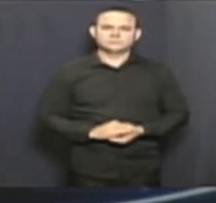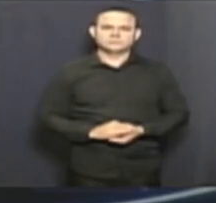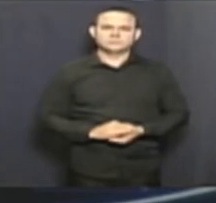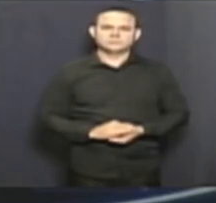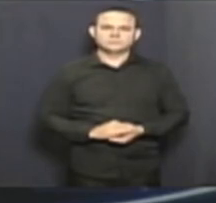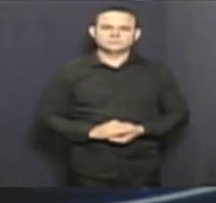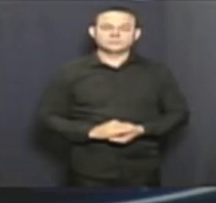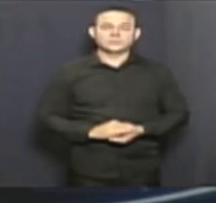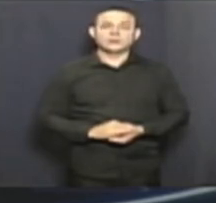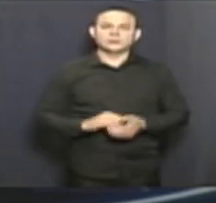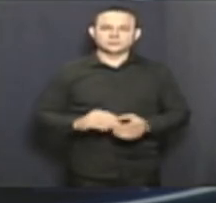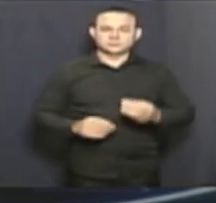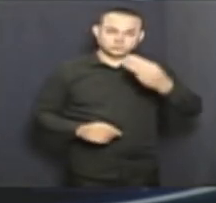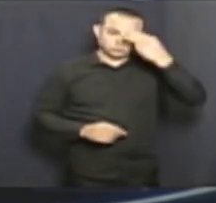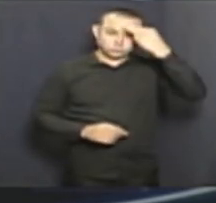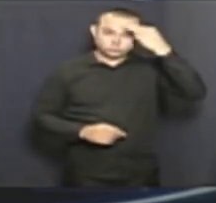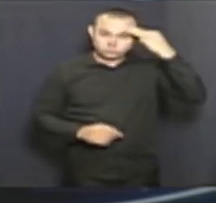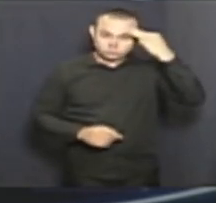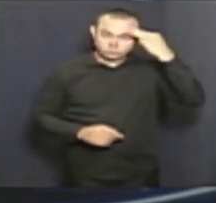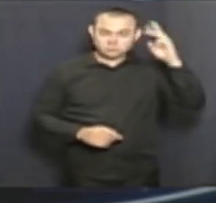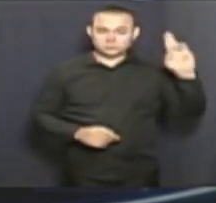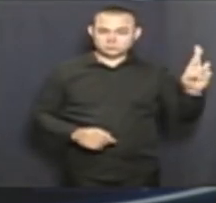junior rock